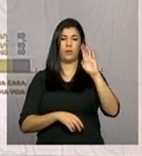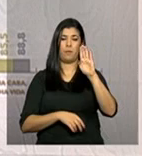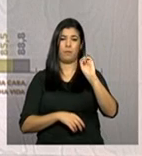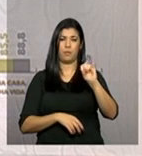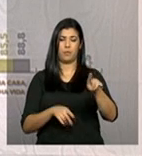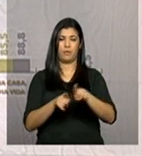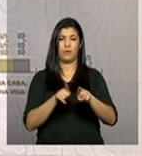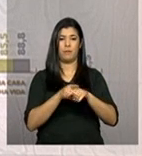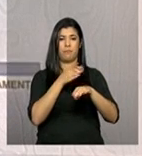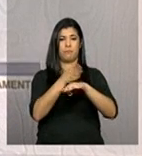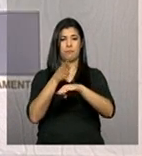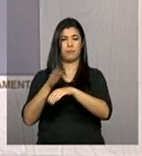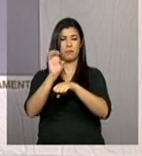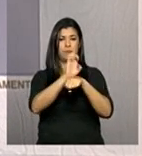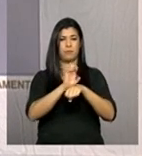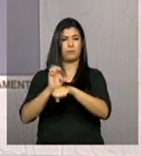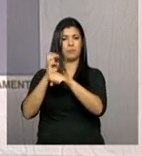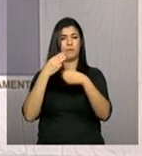e municípios.